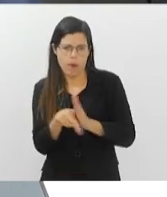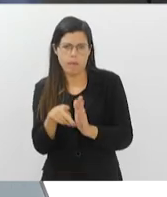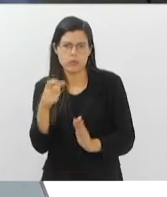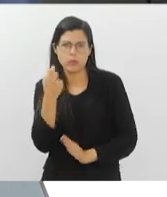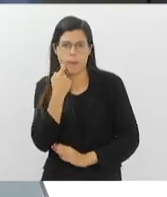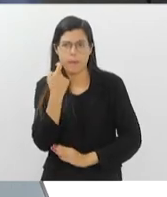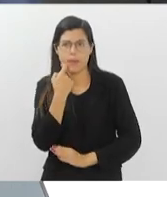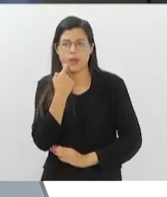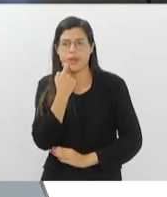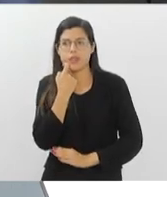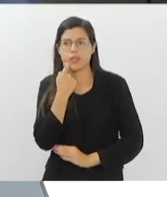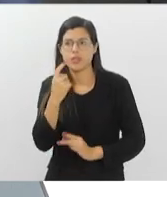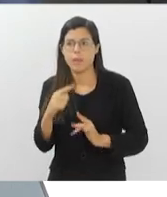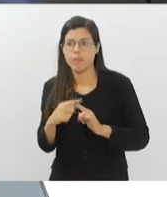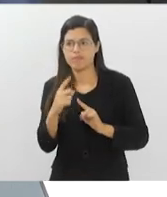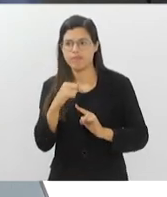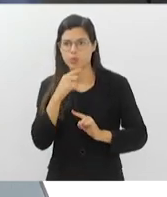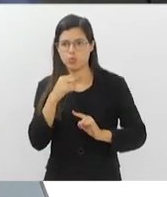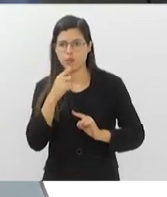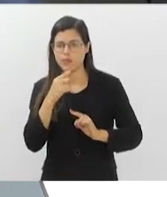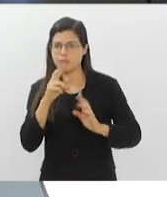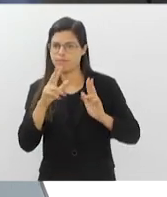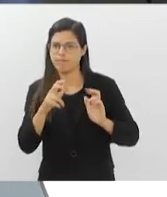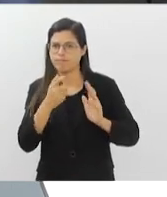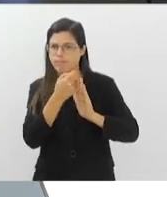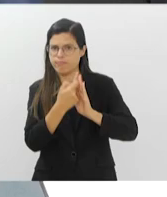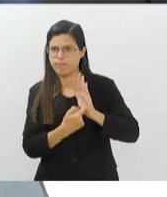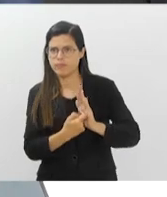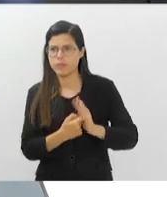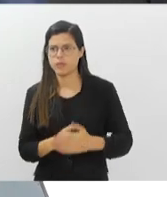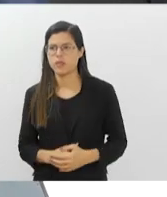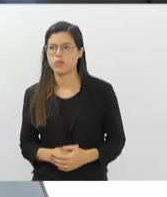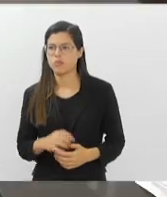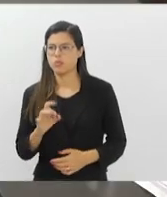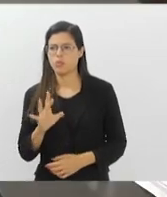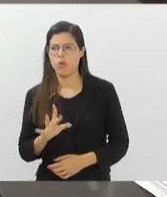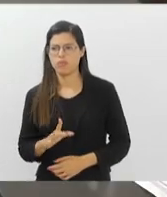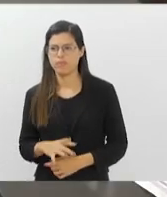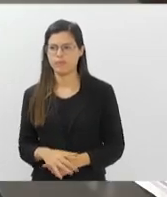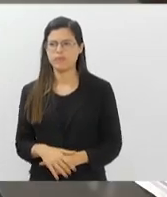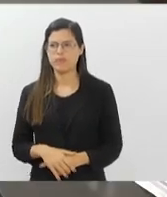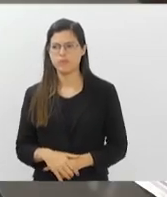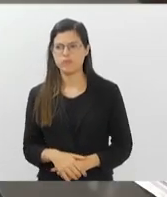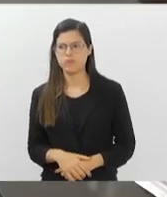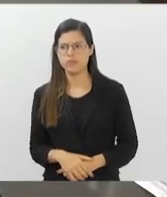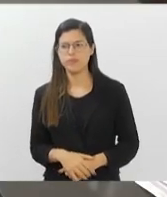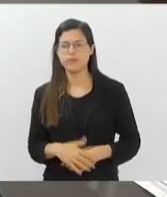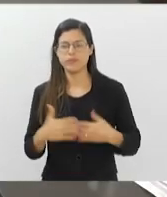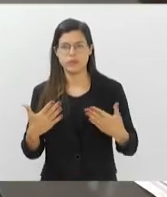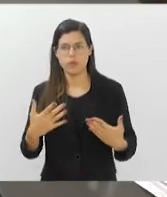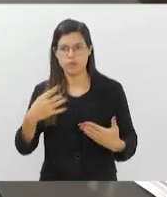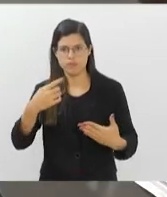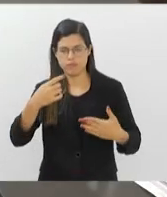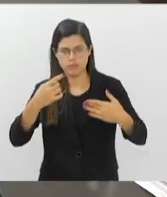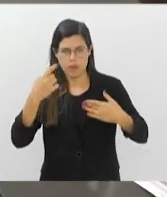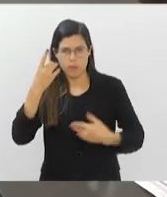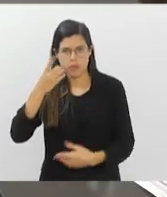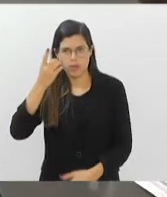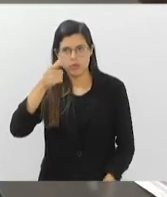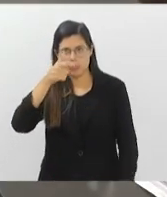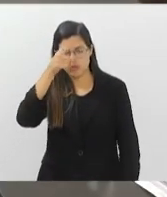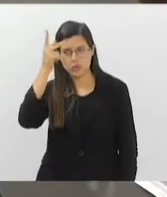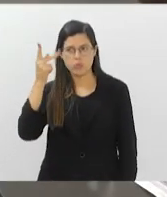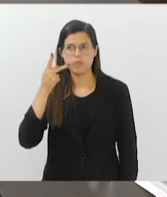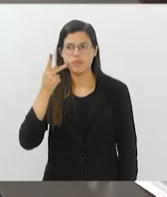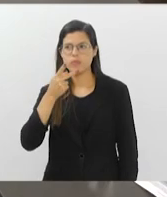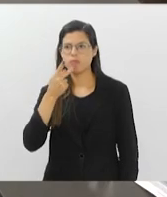sobre a constitucionalidade da matéria, deputado Vinícius. Para discutir, presidente. É só isso. Discutir, não é deputado Vinícius. Deputado Luiz Paulo levantou uma questão correta.